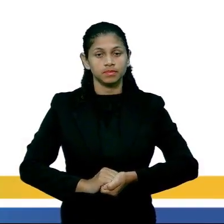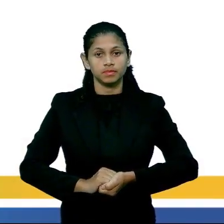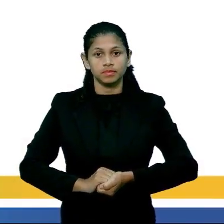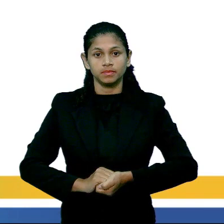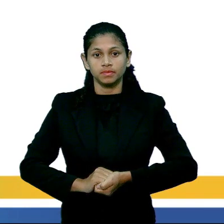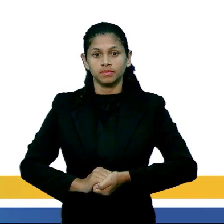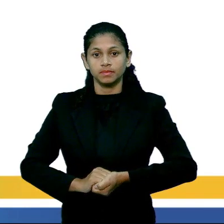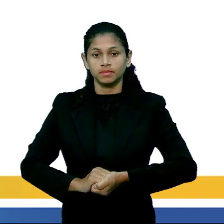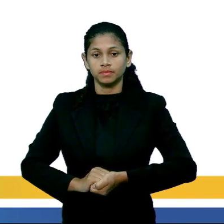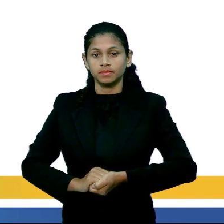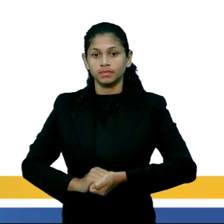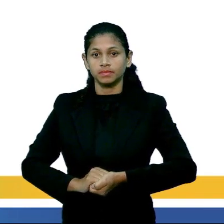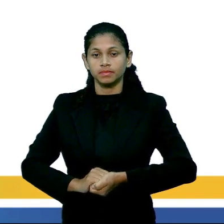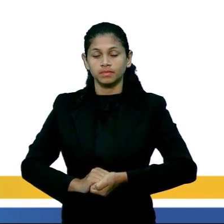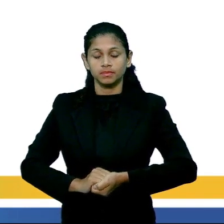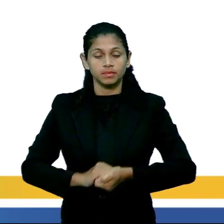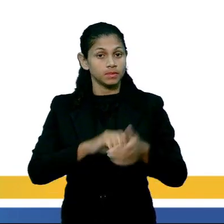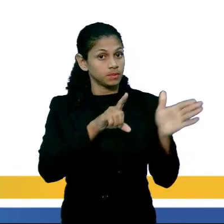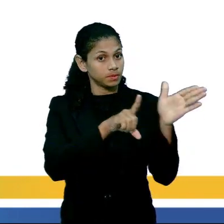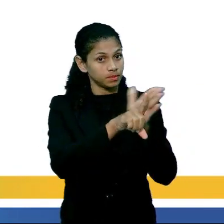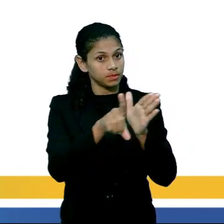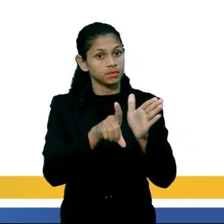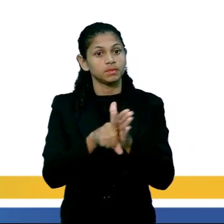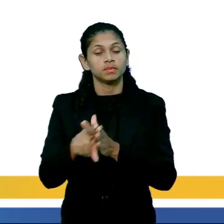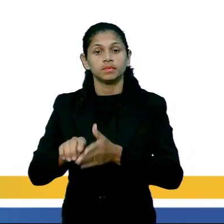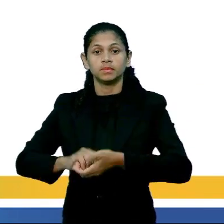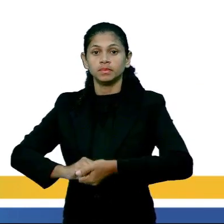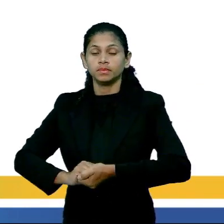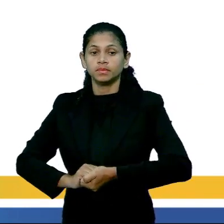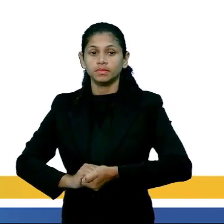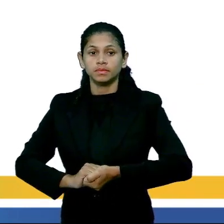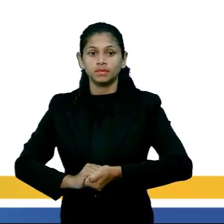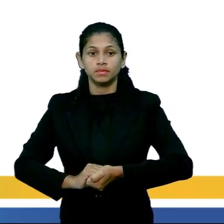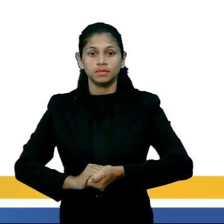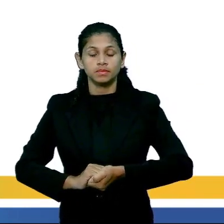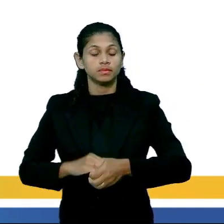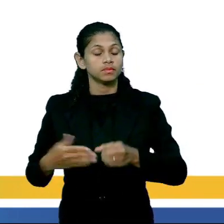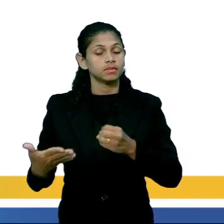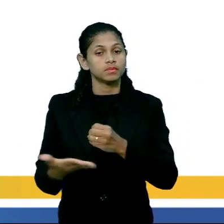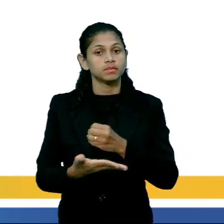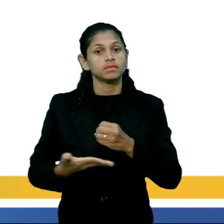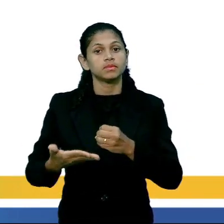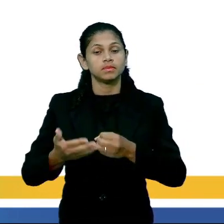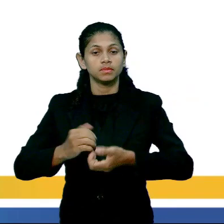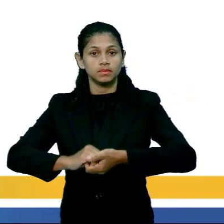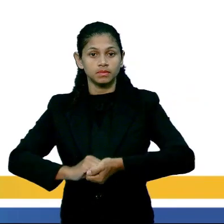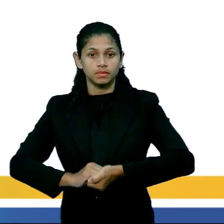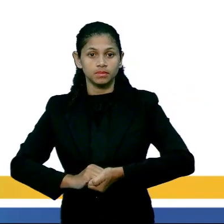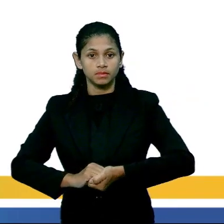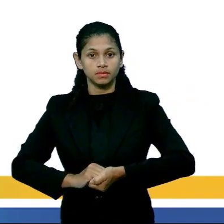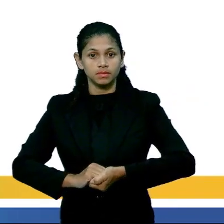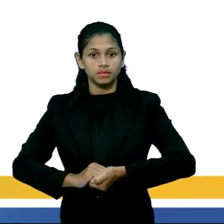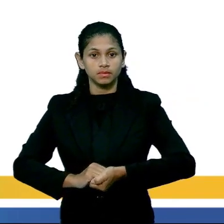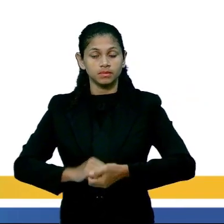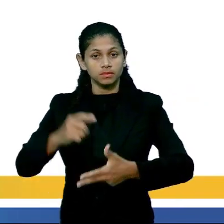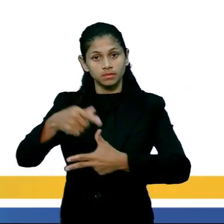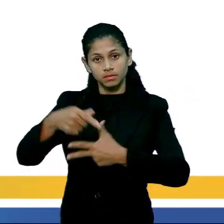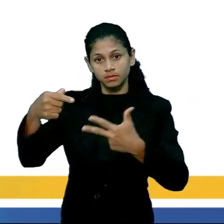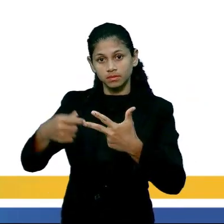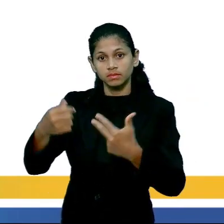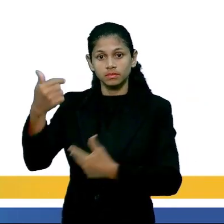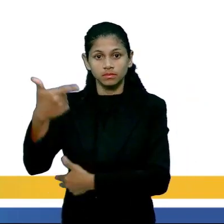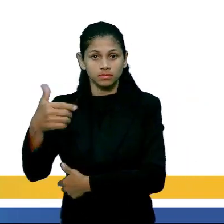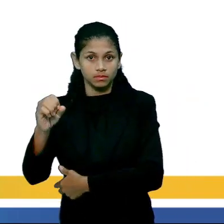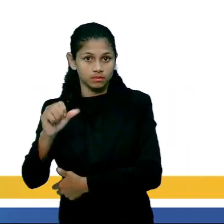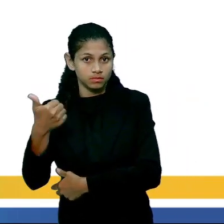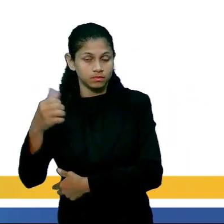vejamos aqui uma questão uma questão de apoio tudo bem essa questão do Enem é de